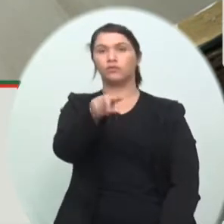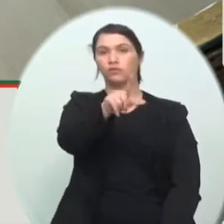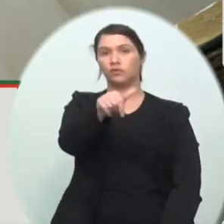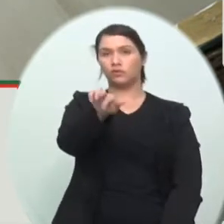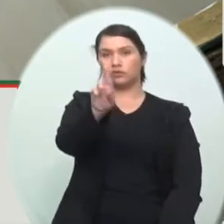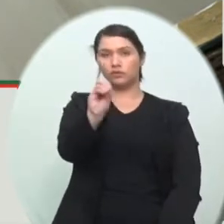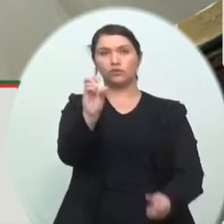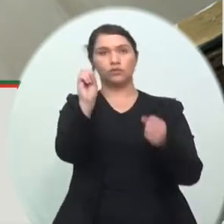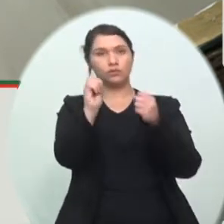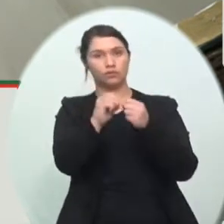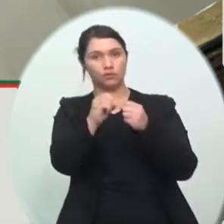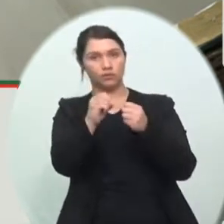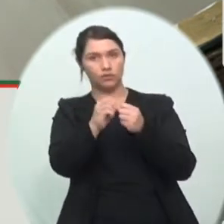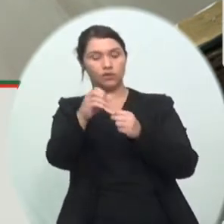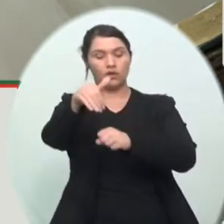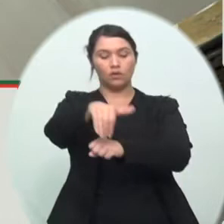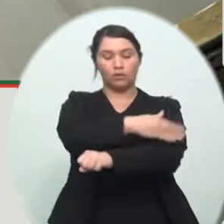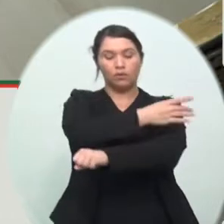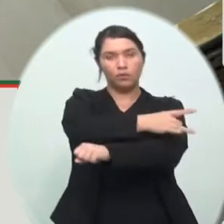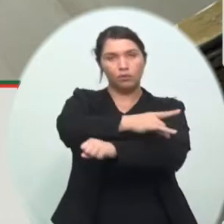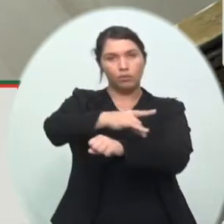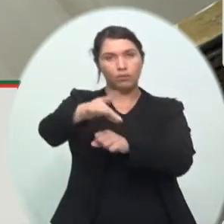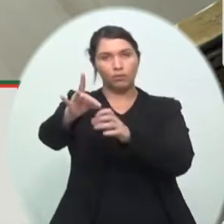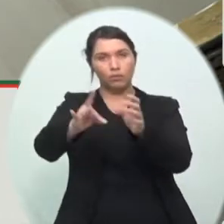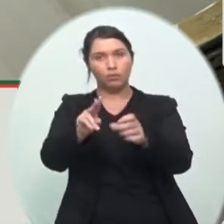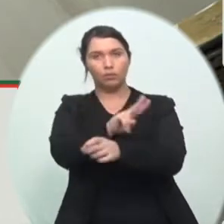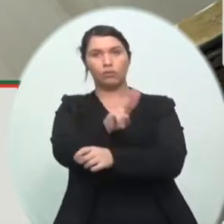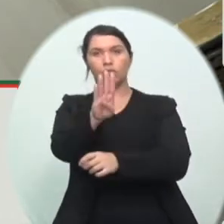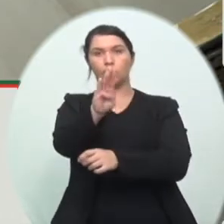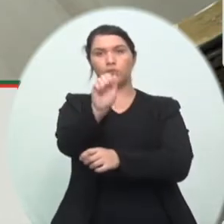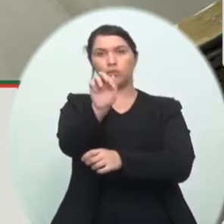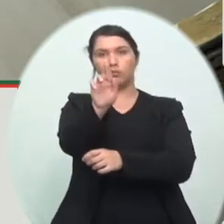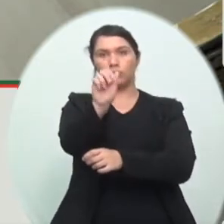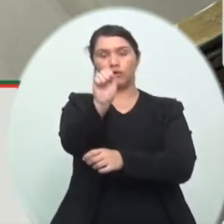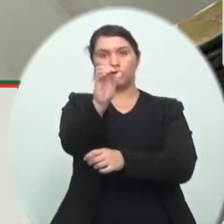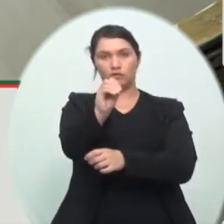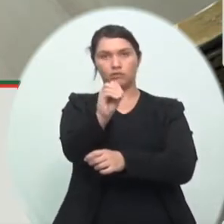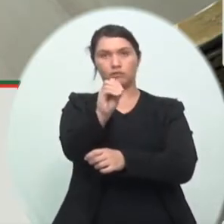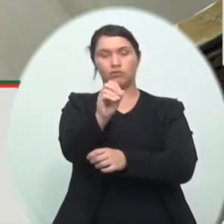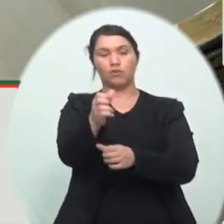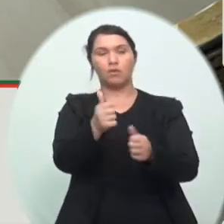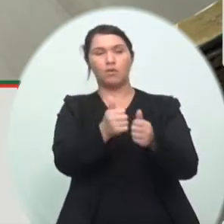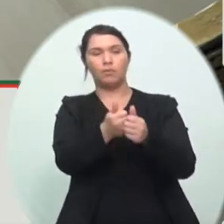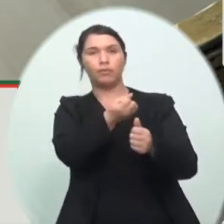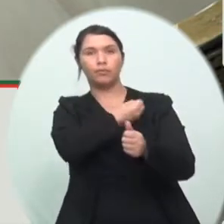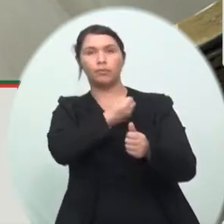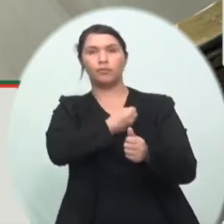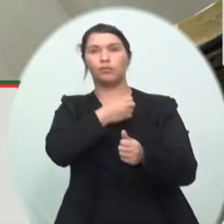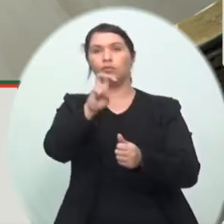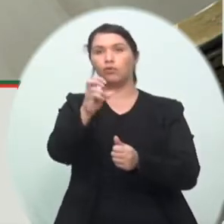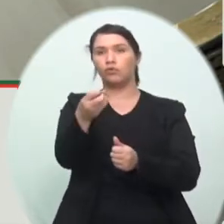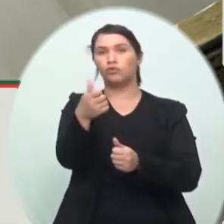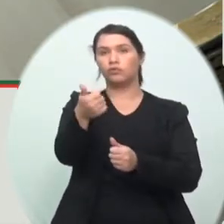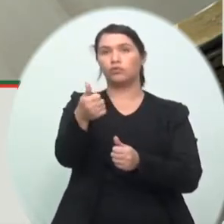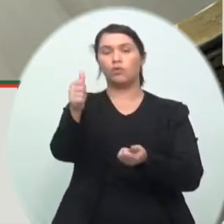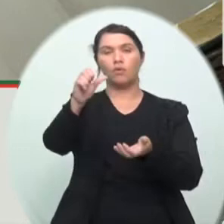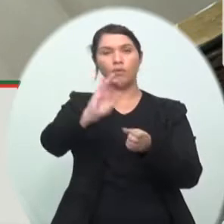Assunto: reparos na pavimentação asfáltica da rua Barão do Rio Branco, próximo ao número 501, centro. Indicação número